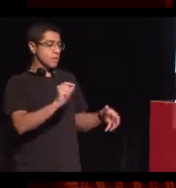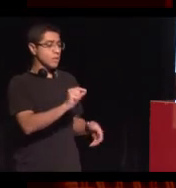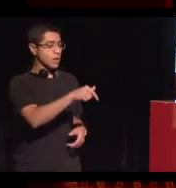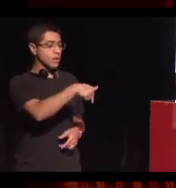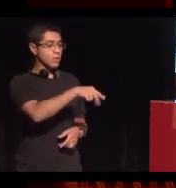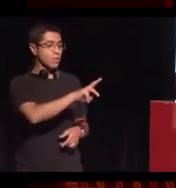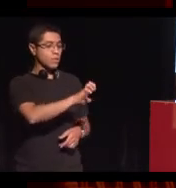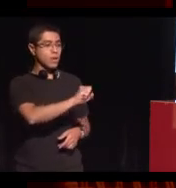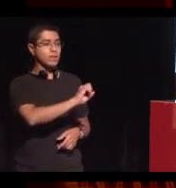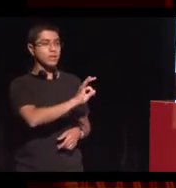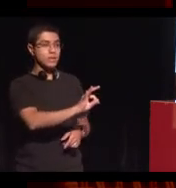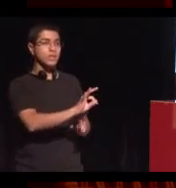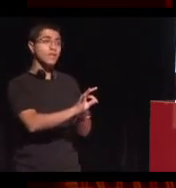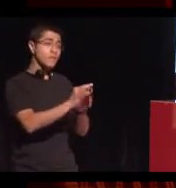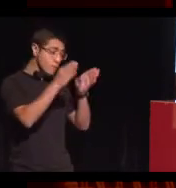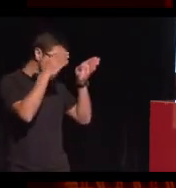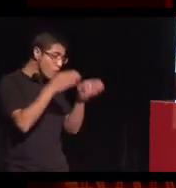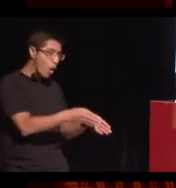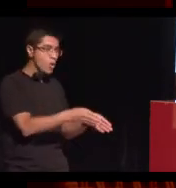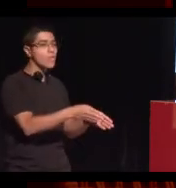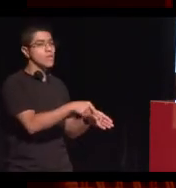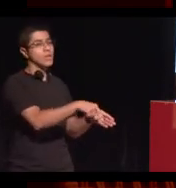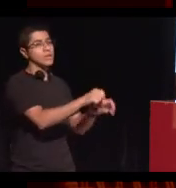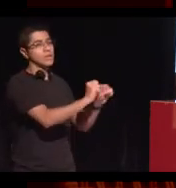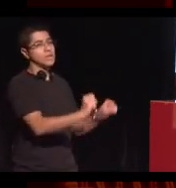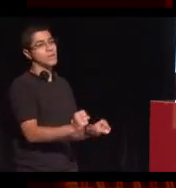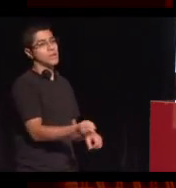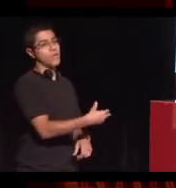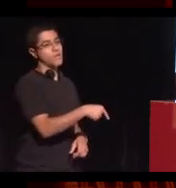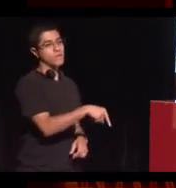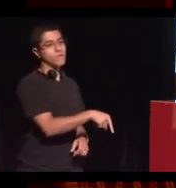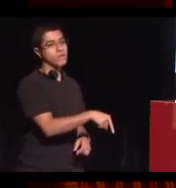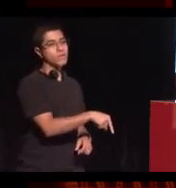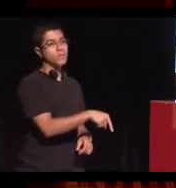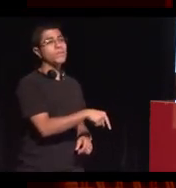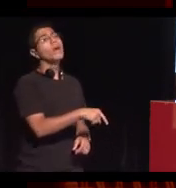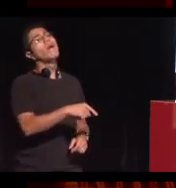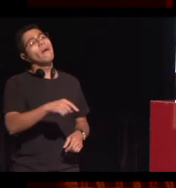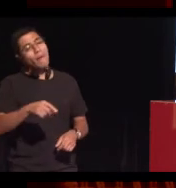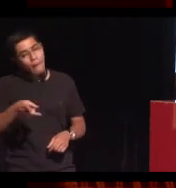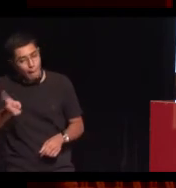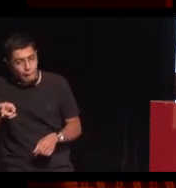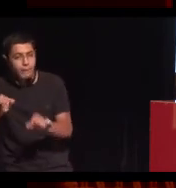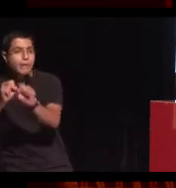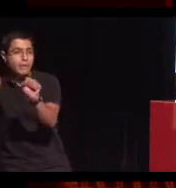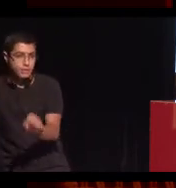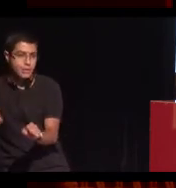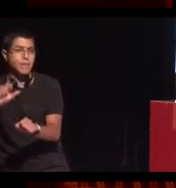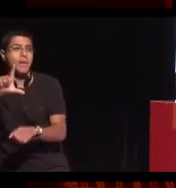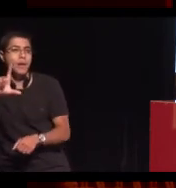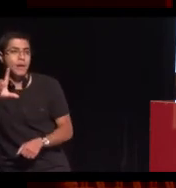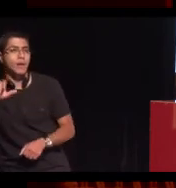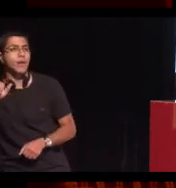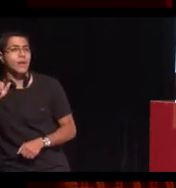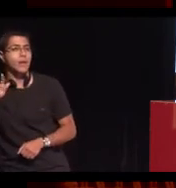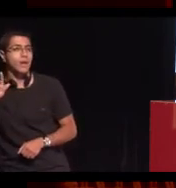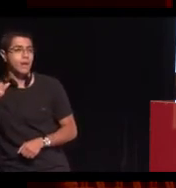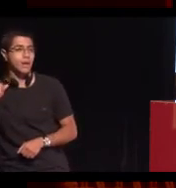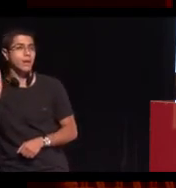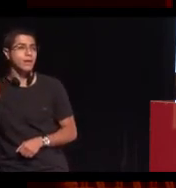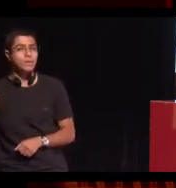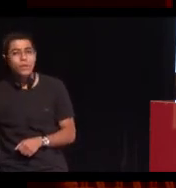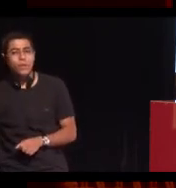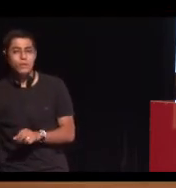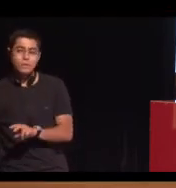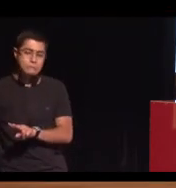nova aplicação. A gente ainda tem uma quantidade bem grande de código legado para migrar, mas hoje a gente está falando